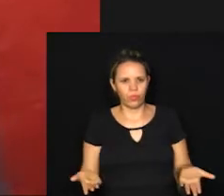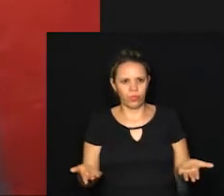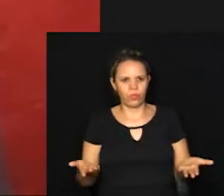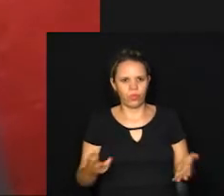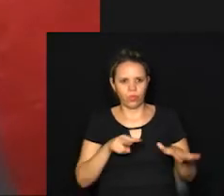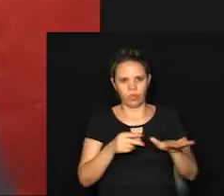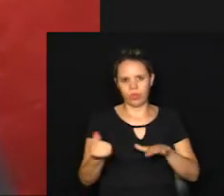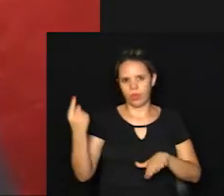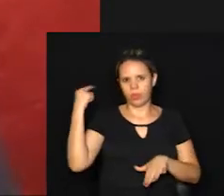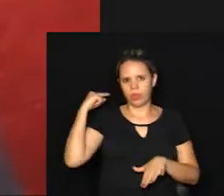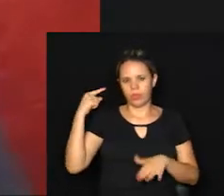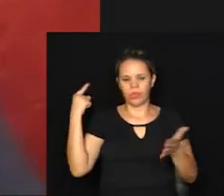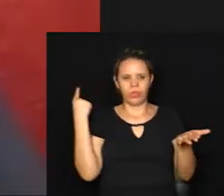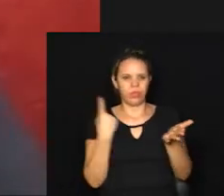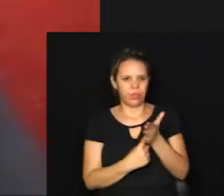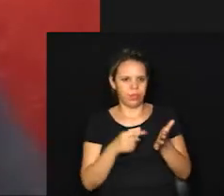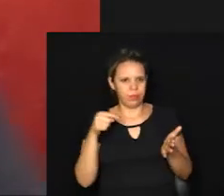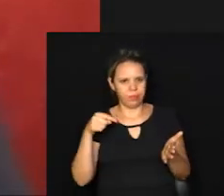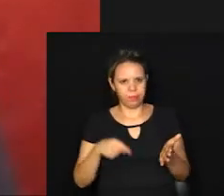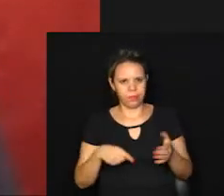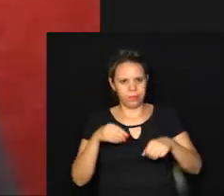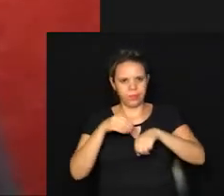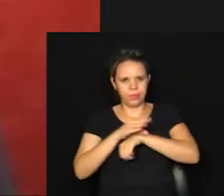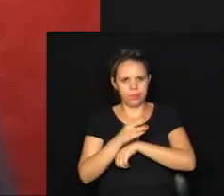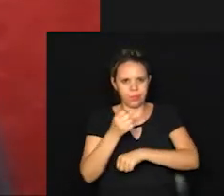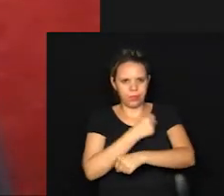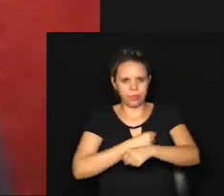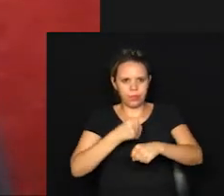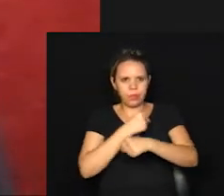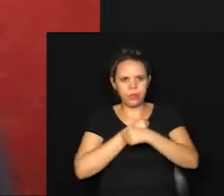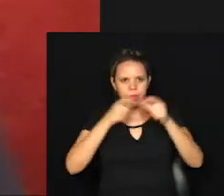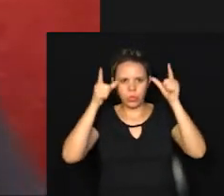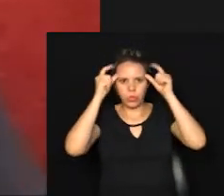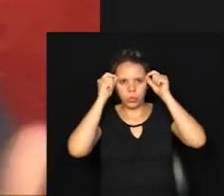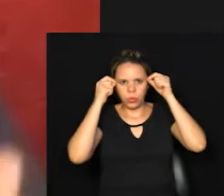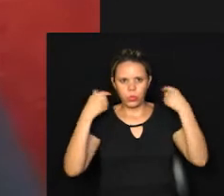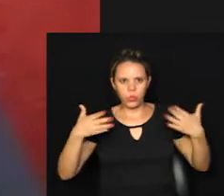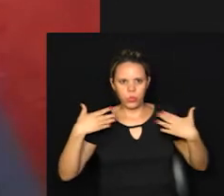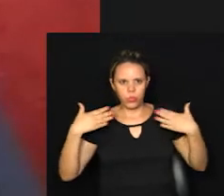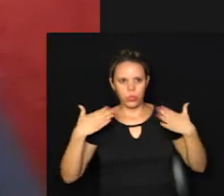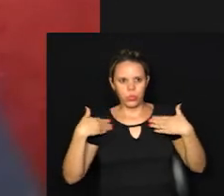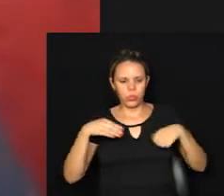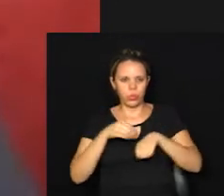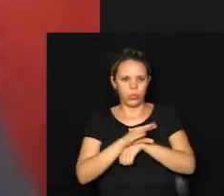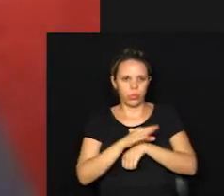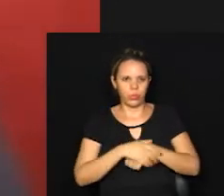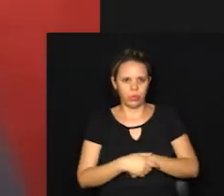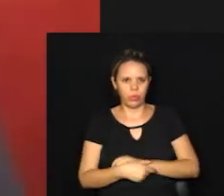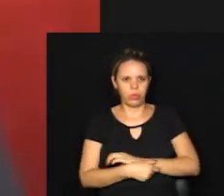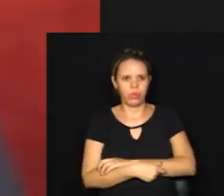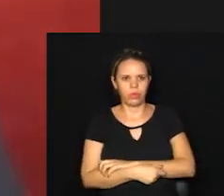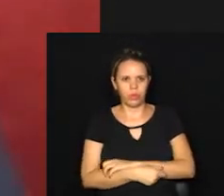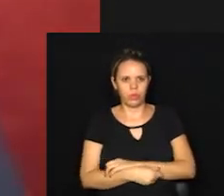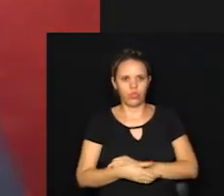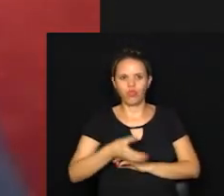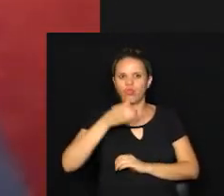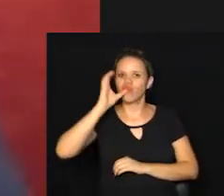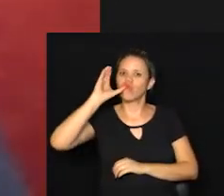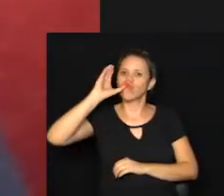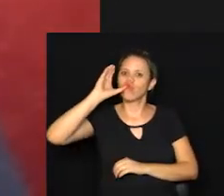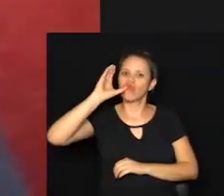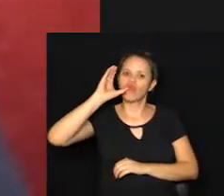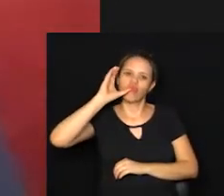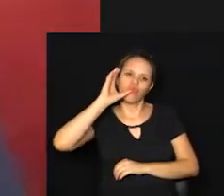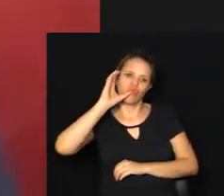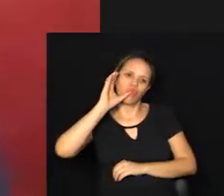Semana passada a gente combinou aqui que a gente ia trazer uma receita refrescante e eu trouxe. Vai ser um suco, e